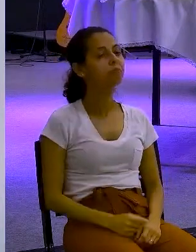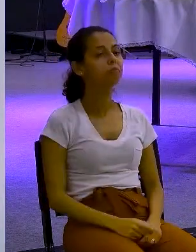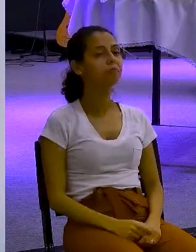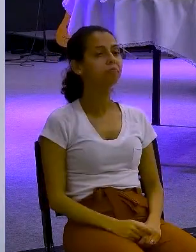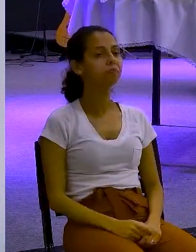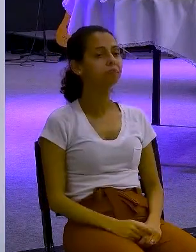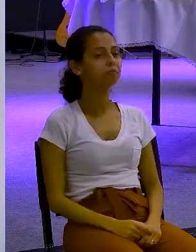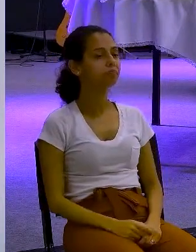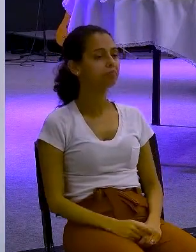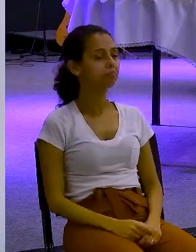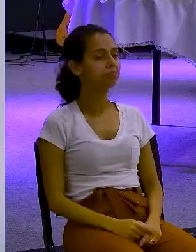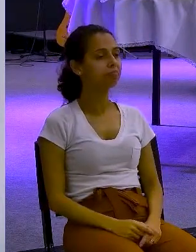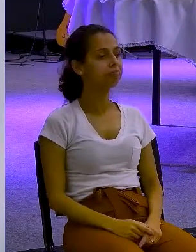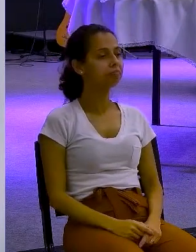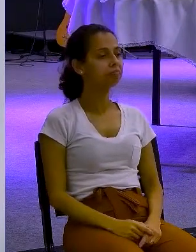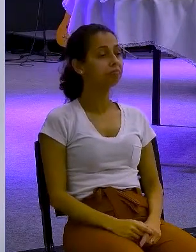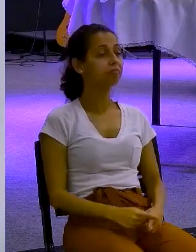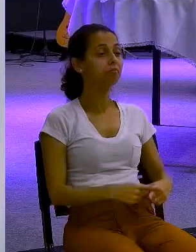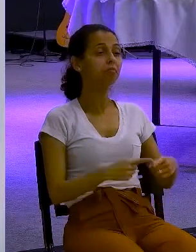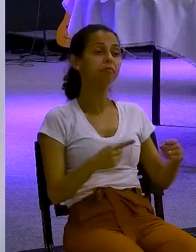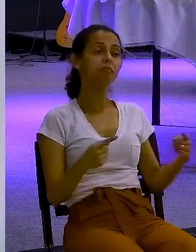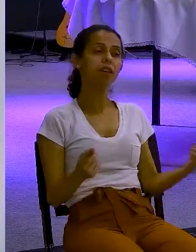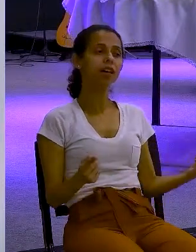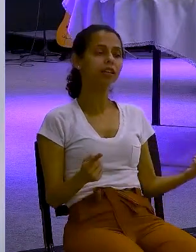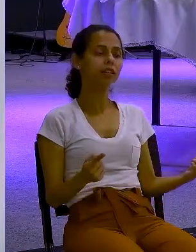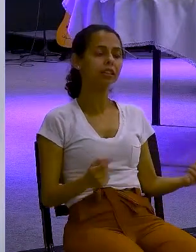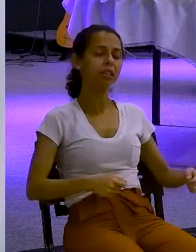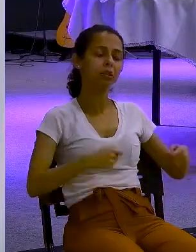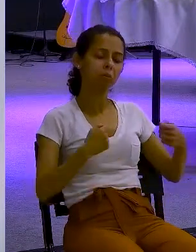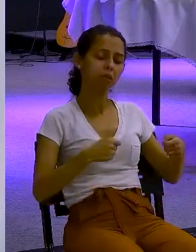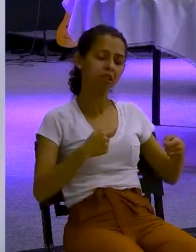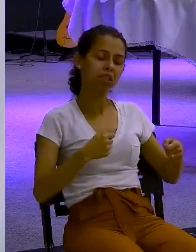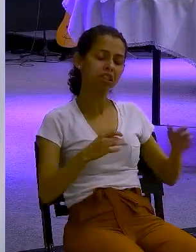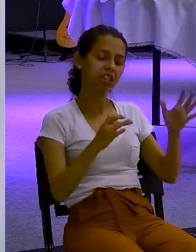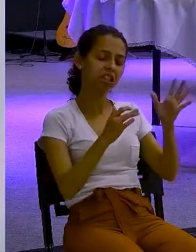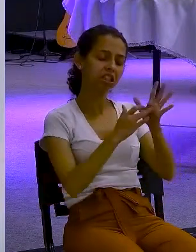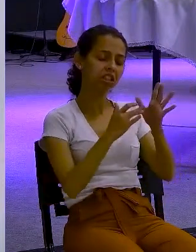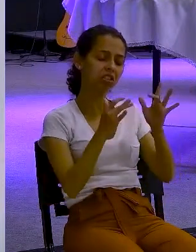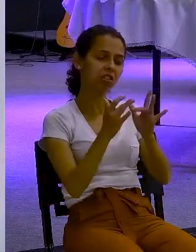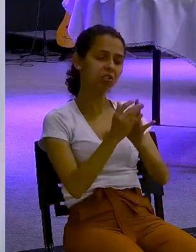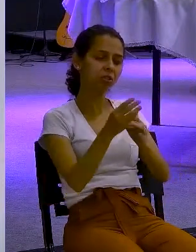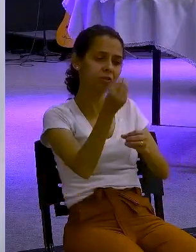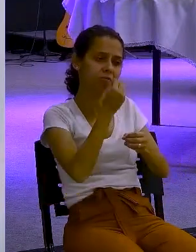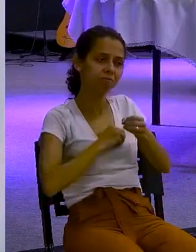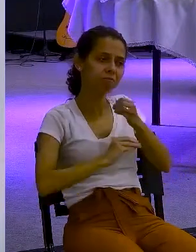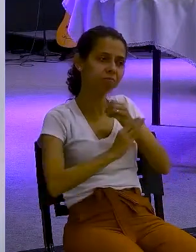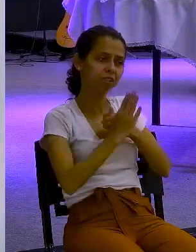irmãos, apenas se tiver Jesus. Jesus.